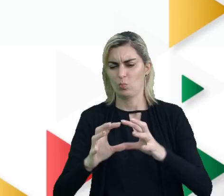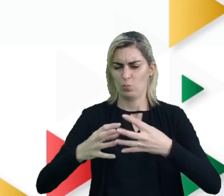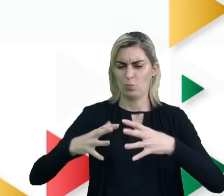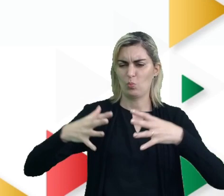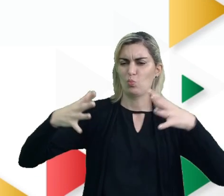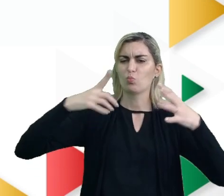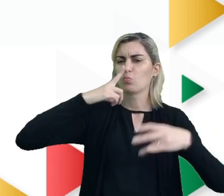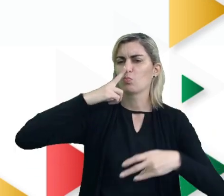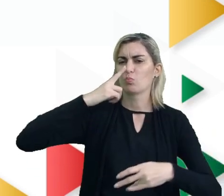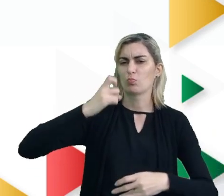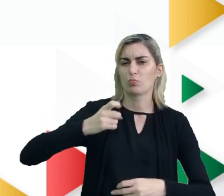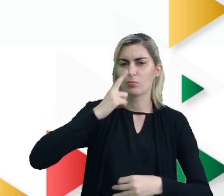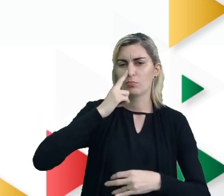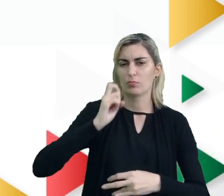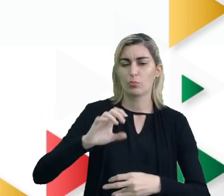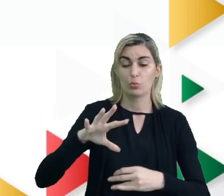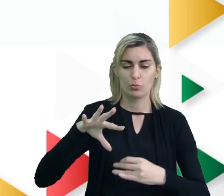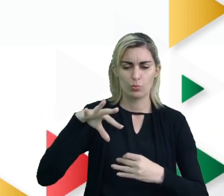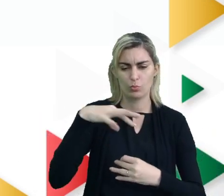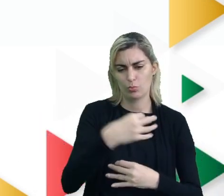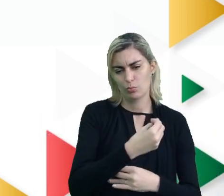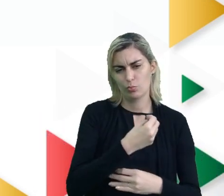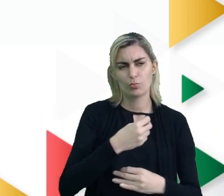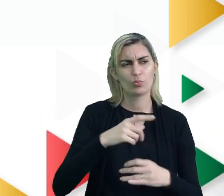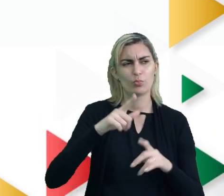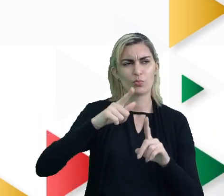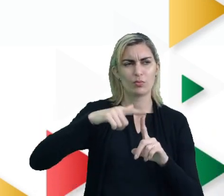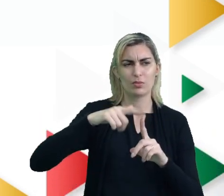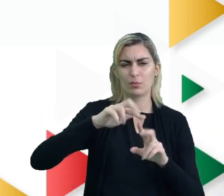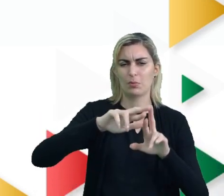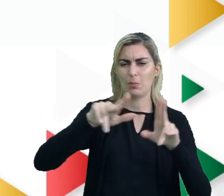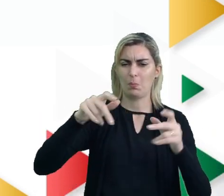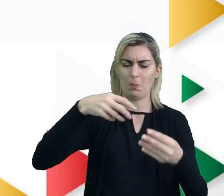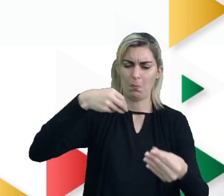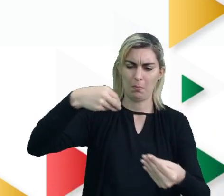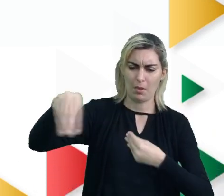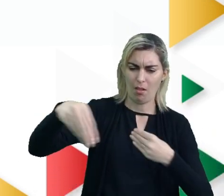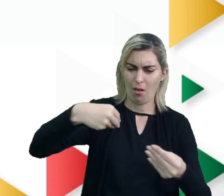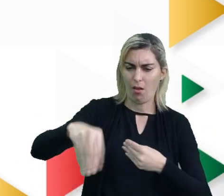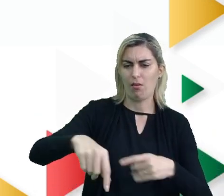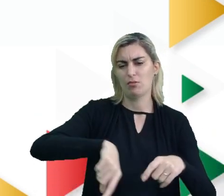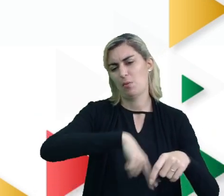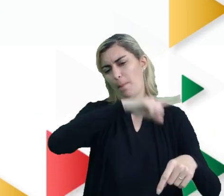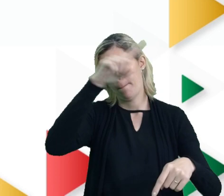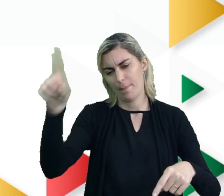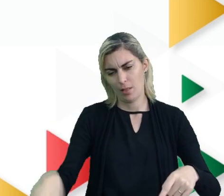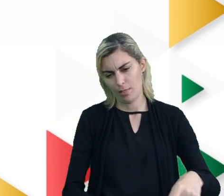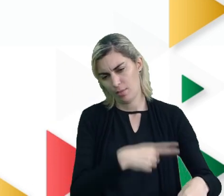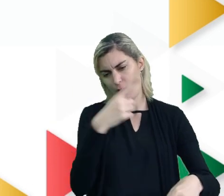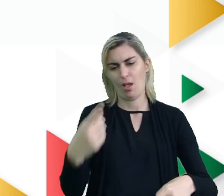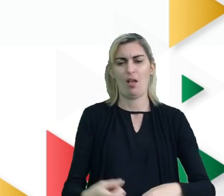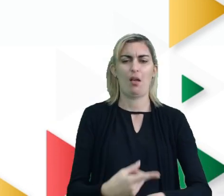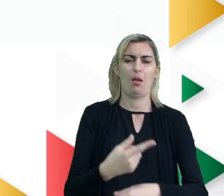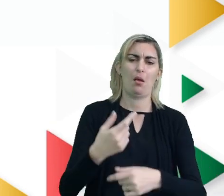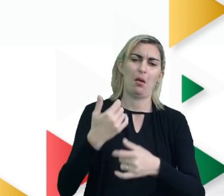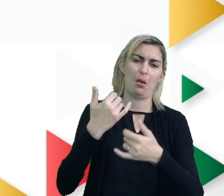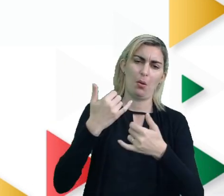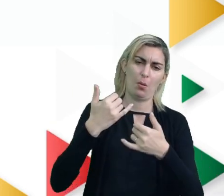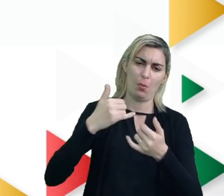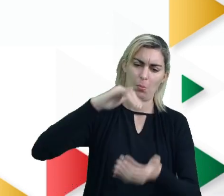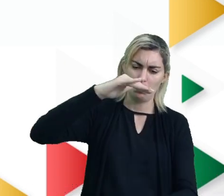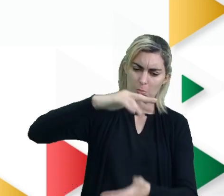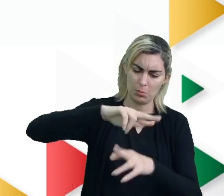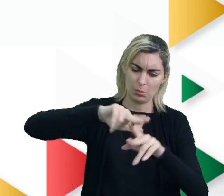de lixo, de todos os tipos, de plástico, de pneus, de consumos